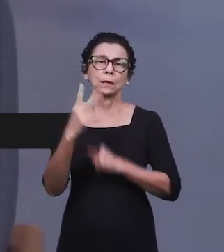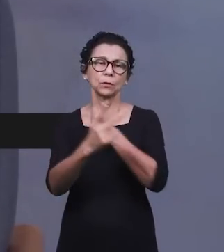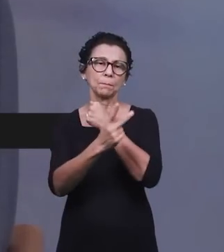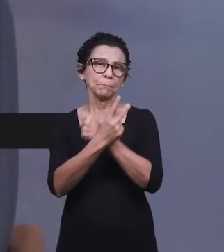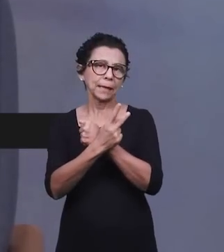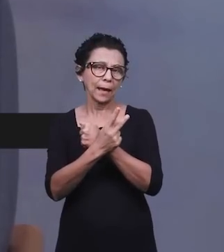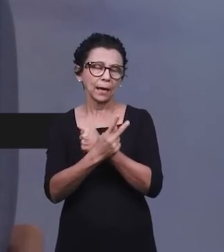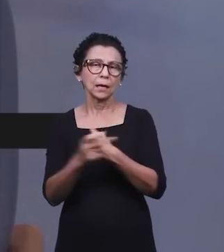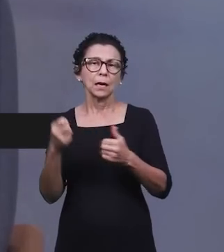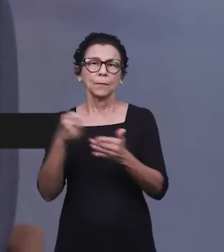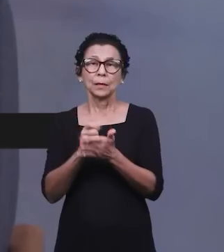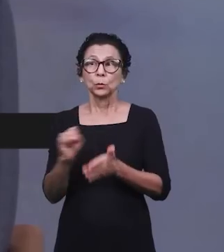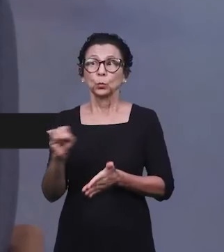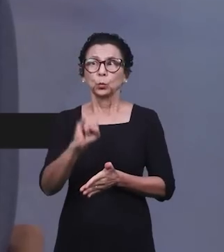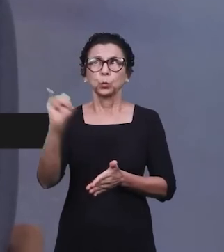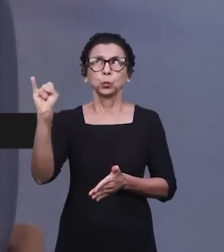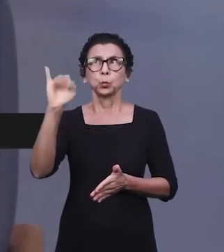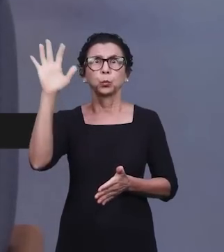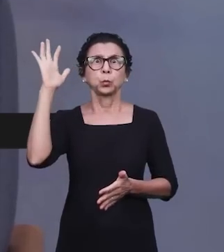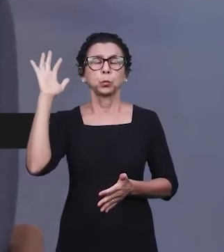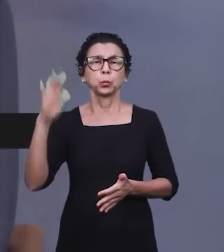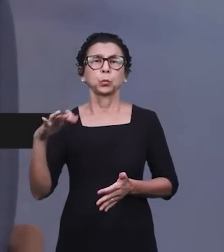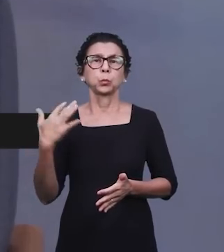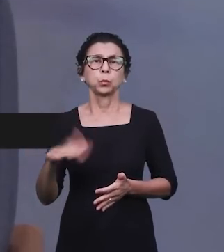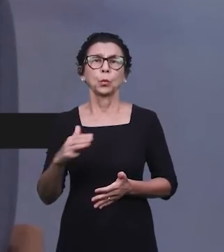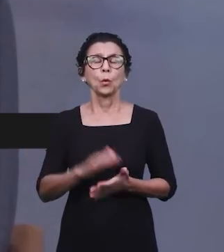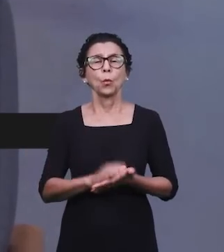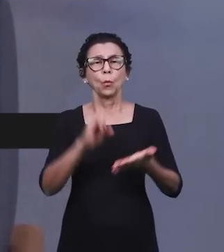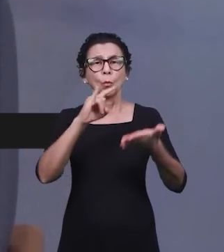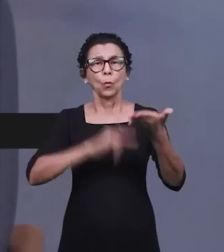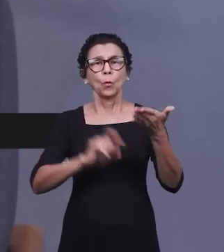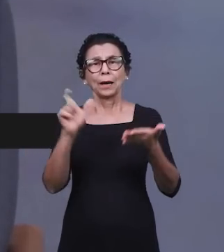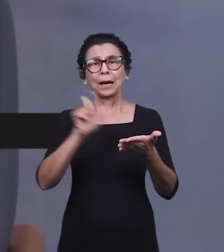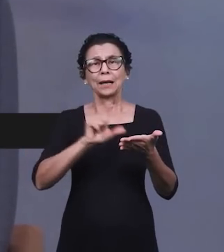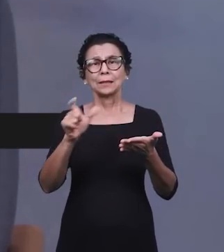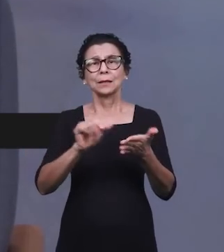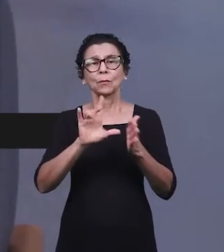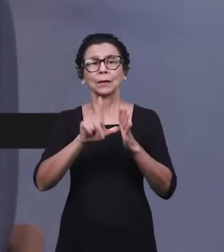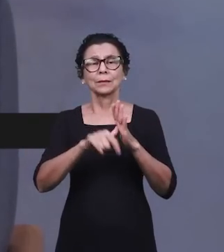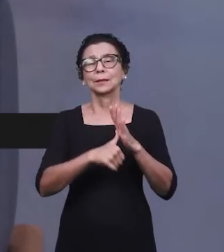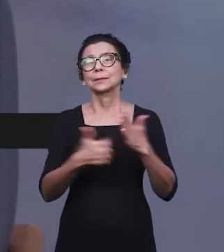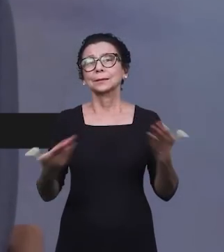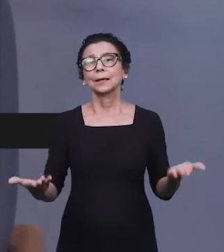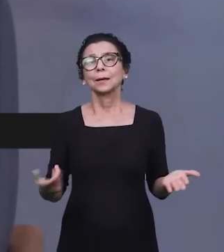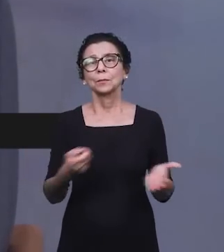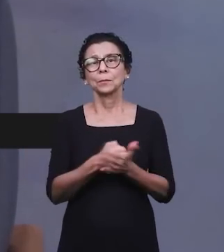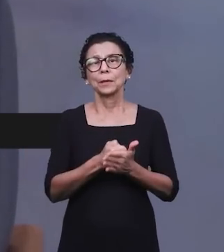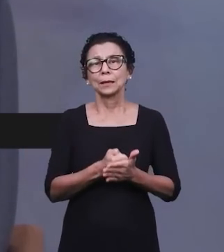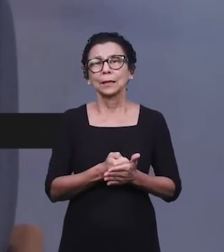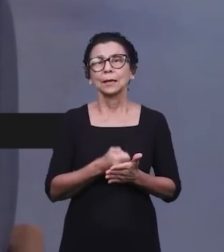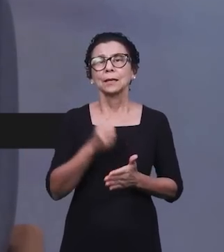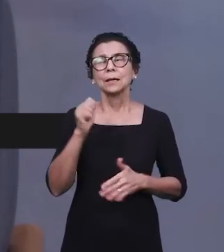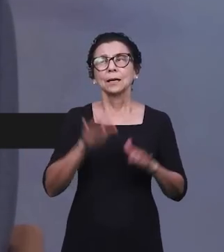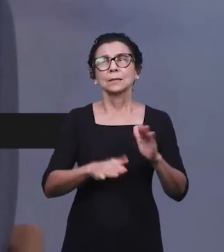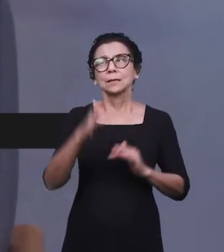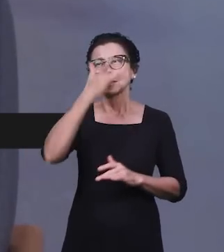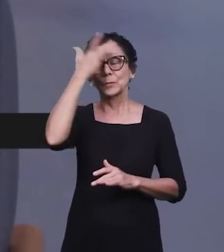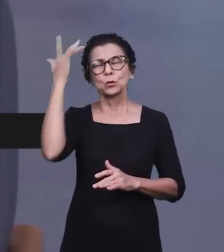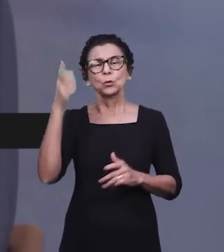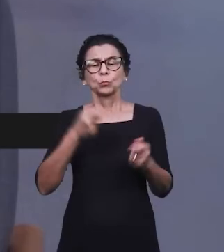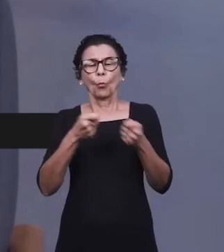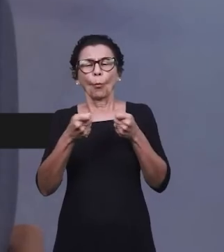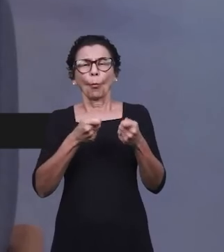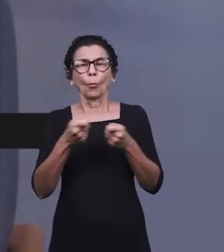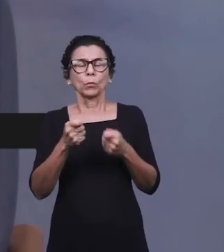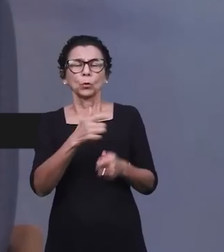juros altos desnecessários, de atrasar, às vezes, uma fatura do cartão. Imagine uma pessoa que, mesmo descontrolada financeiramente, tinha